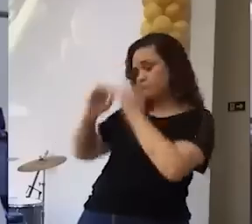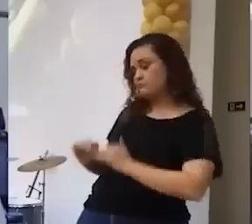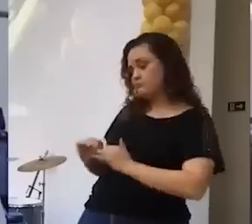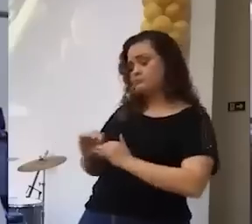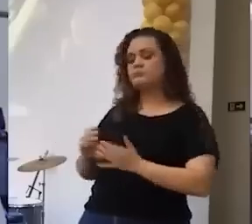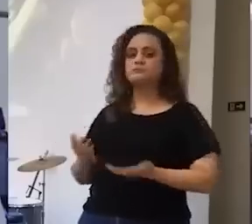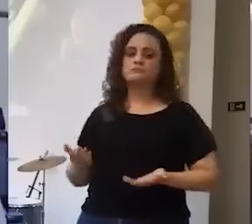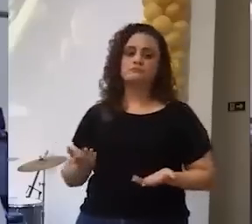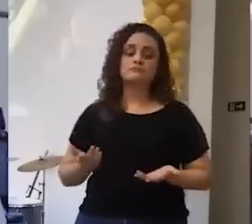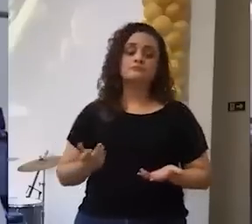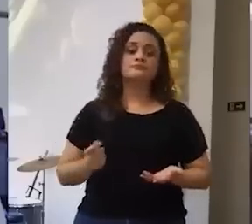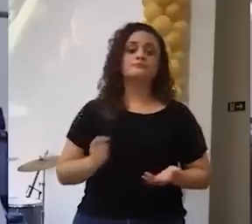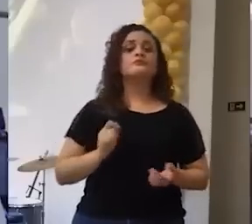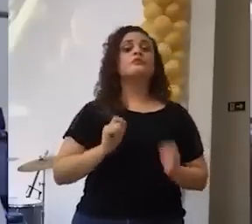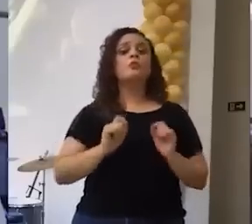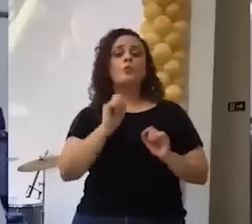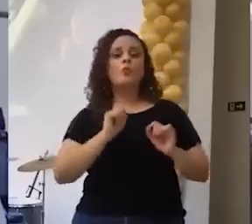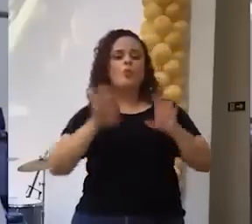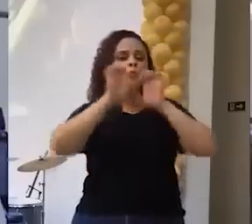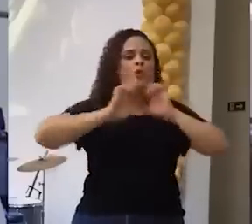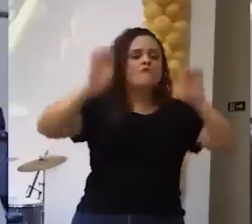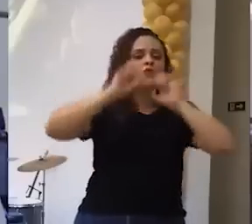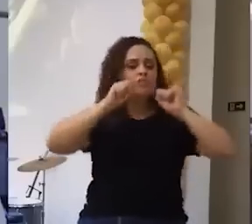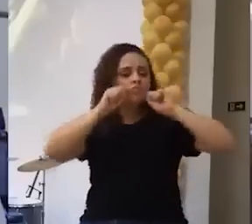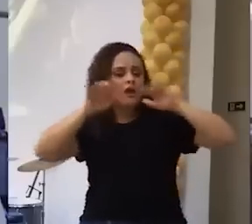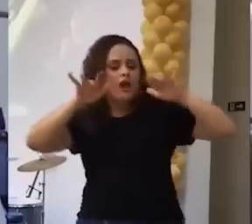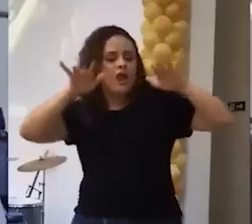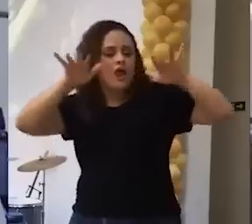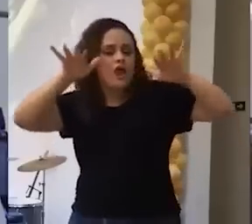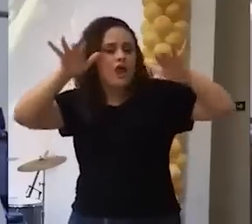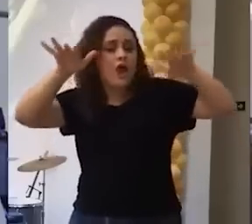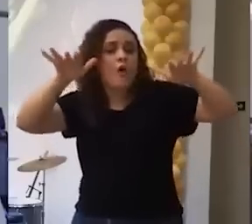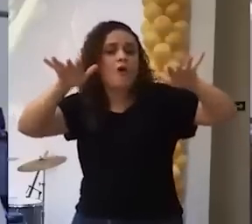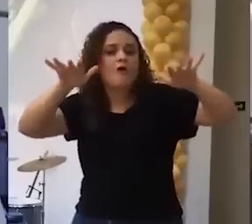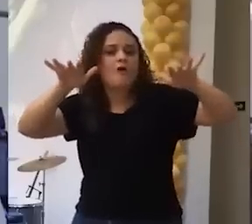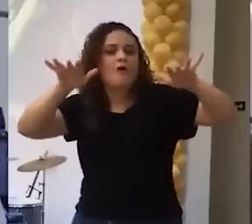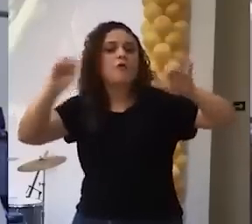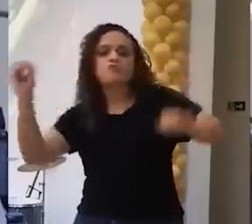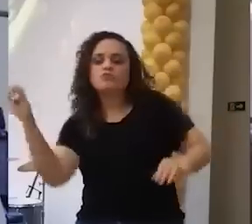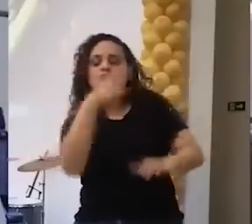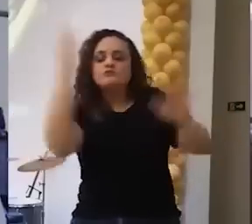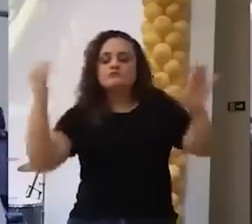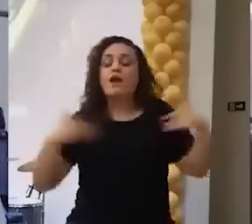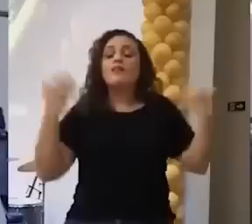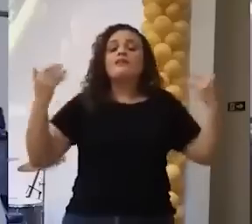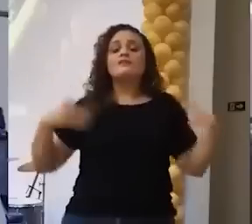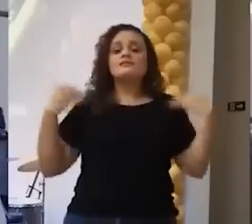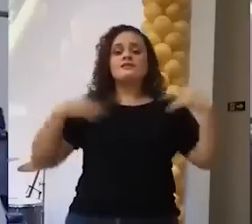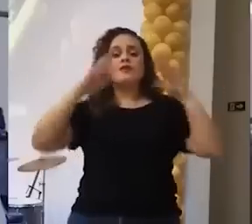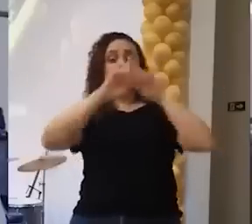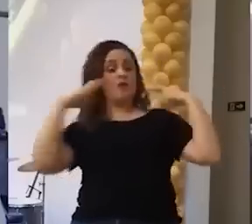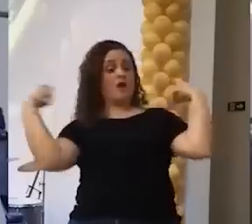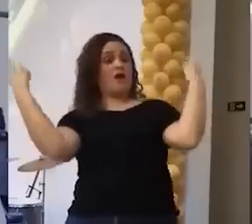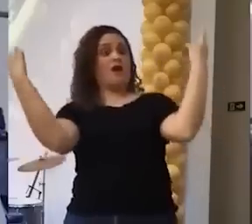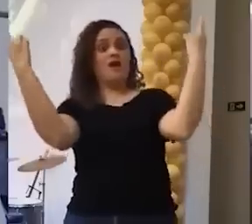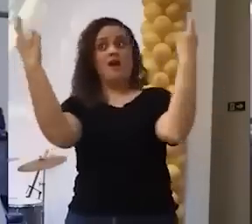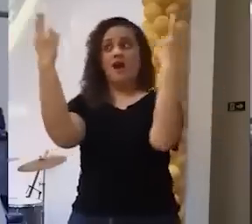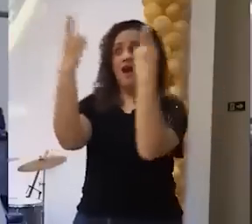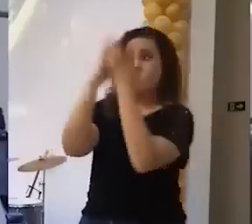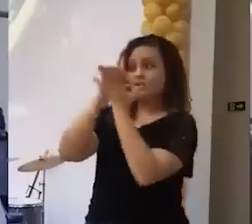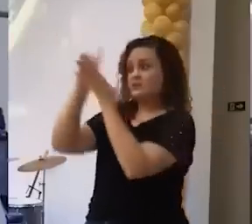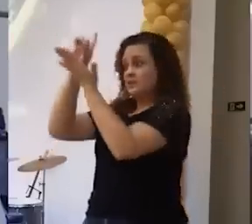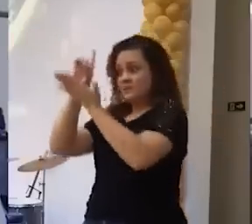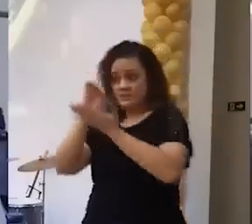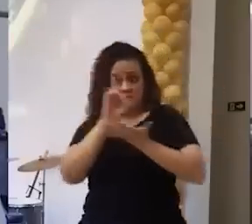Isso porque o evangelho que nos alcançou é boa nova de grande alegria. O reino de Deus que está dentro de nós é a alegria no Espírito